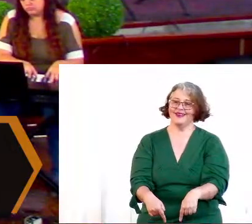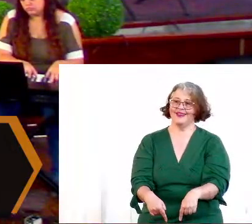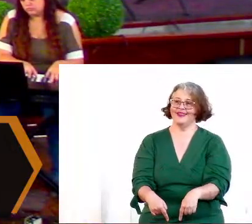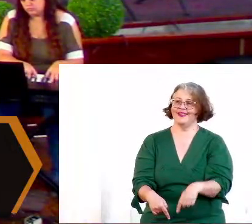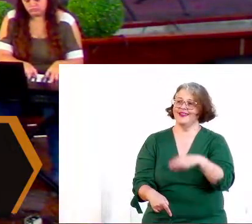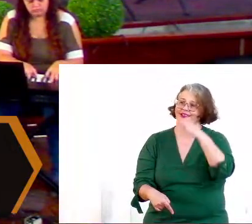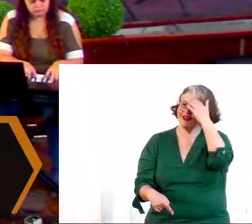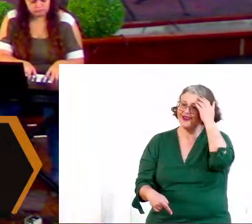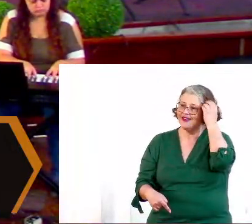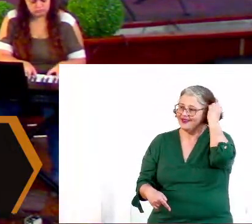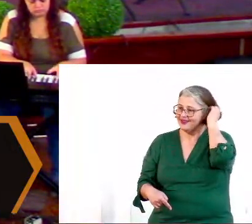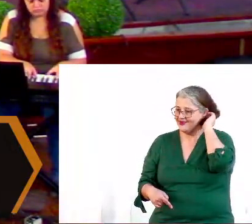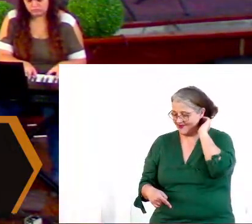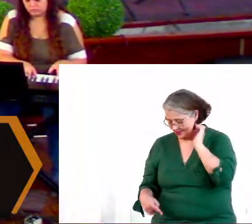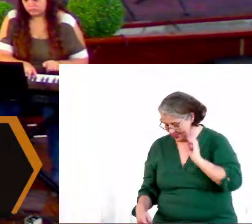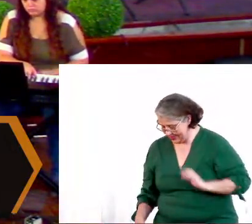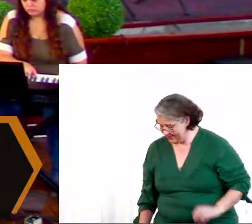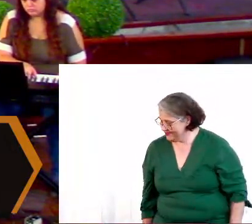aqui.